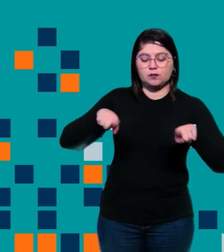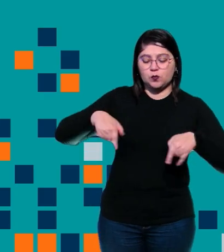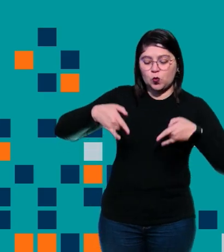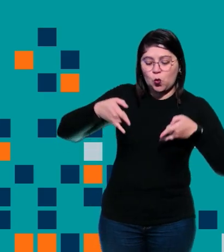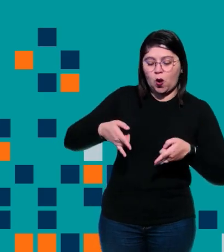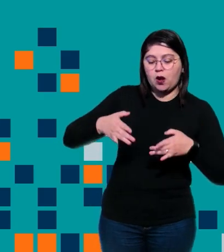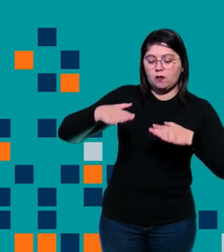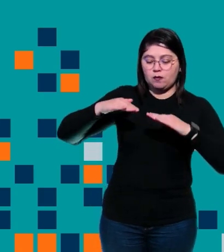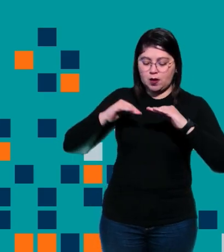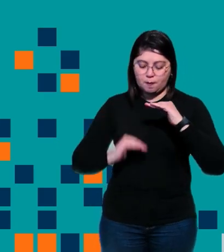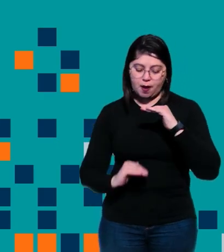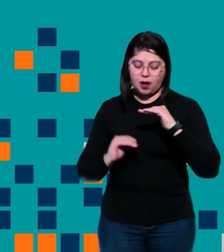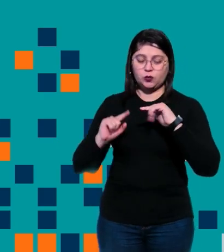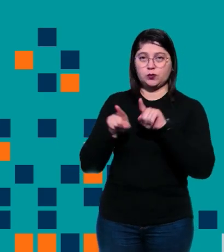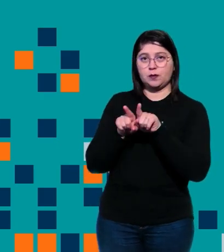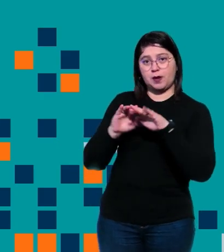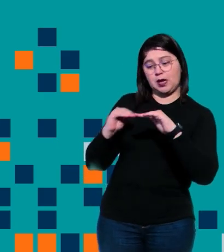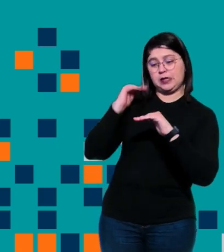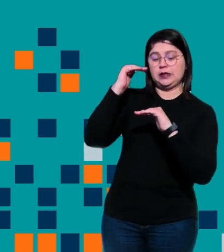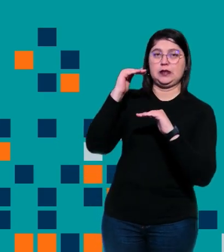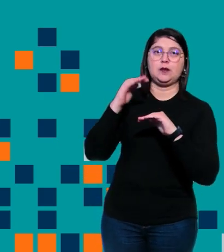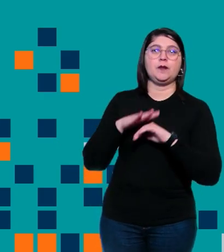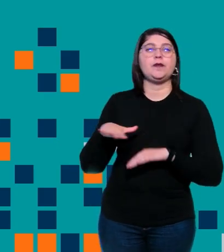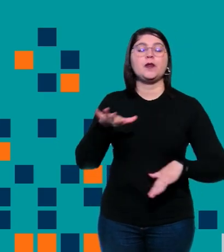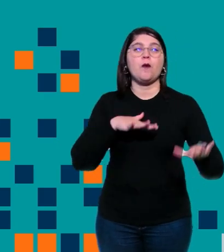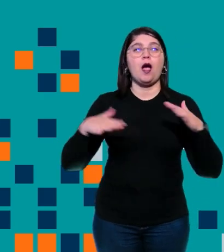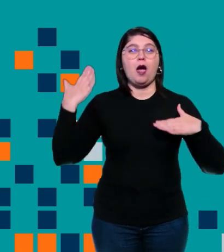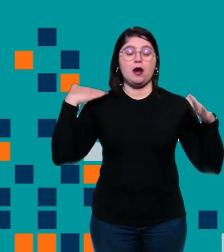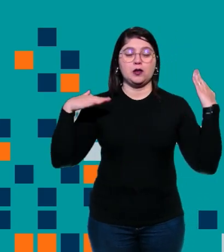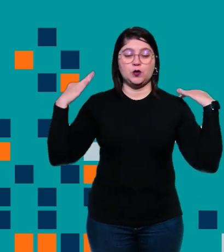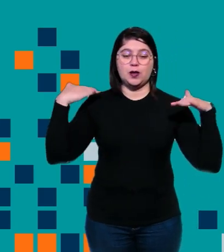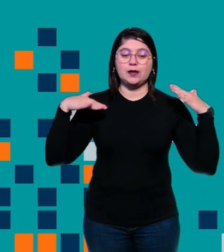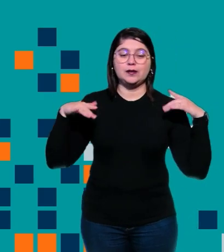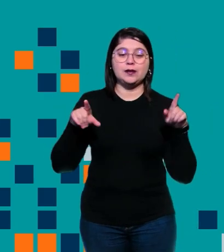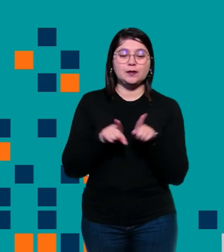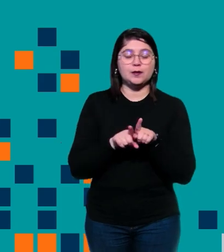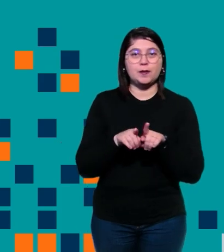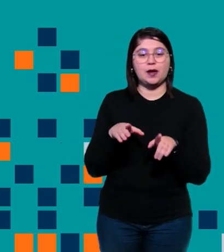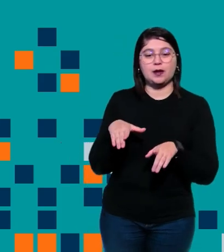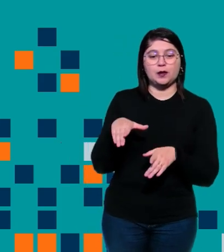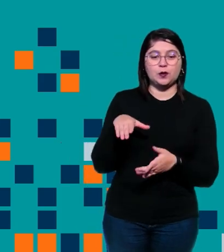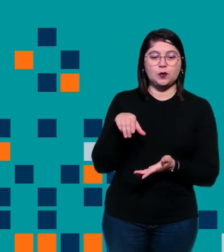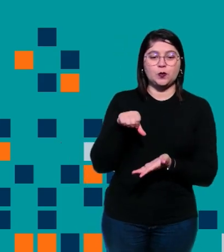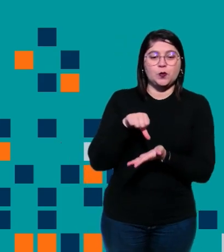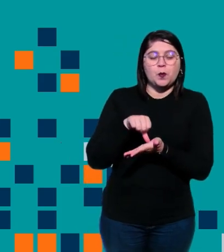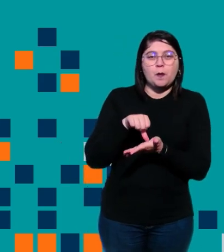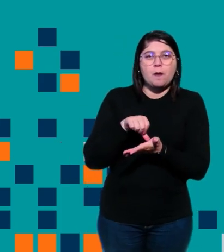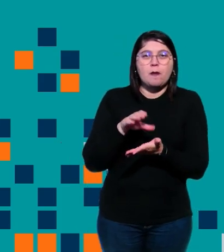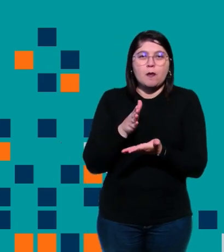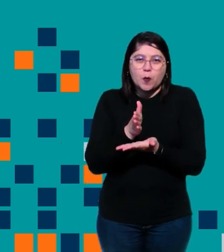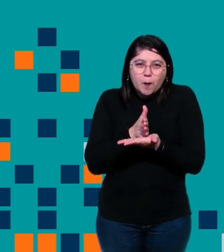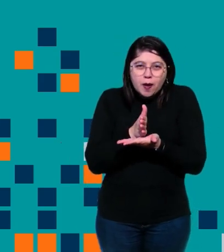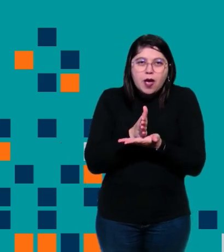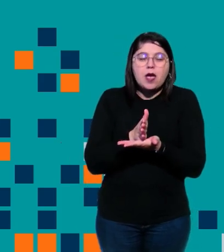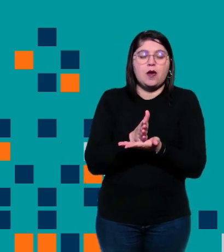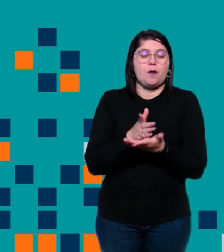e quartos em cima. Então, a área de lazer realmente dele é o pavimento intermediário, né? Porque o terreno é muito irregular, mas